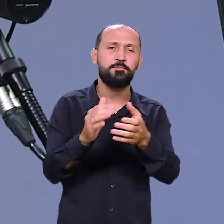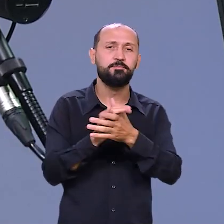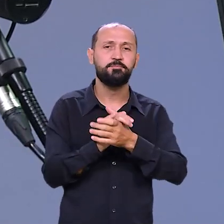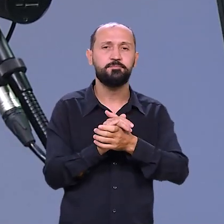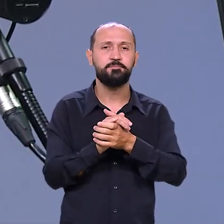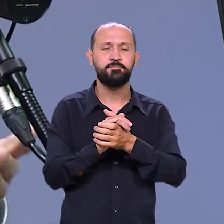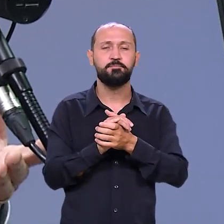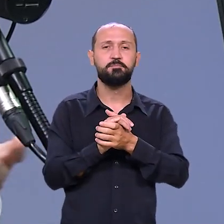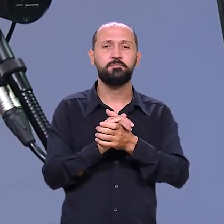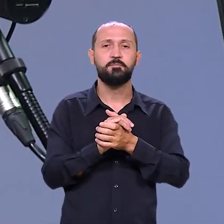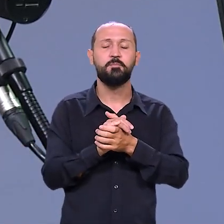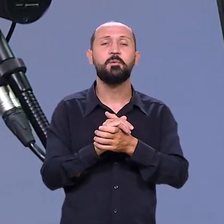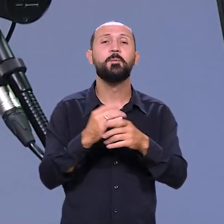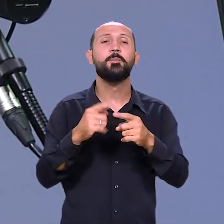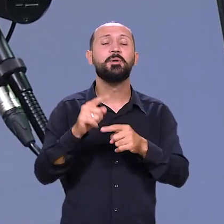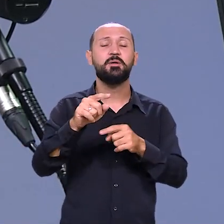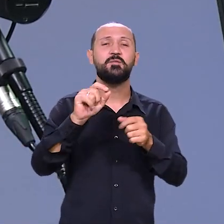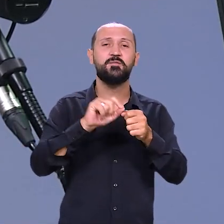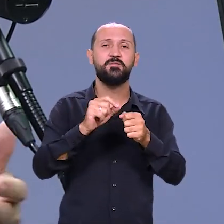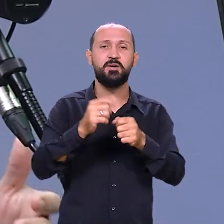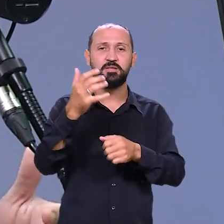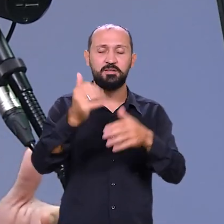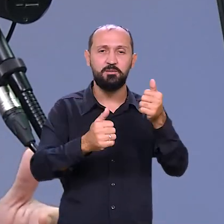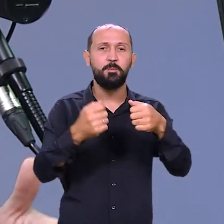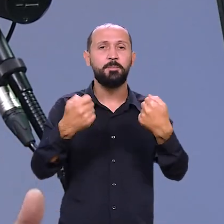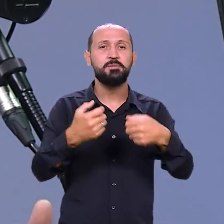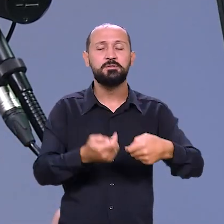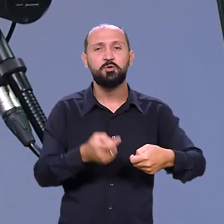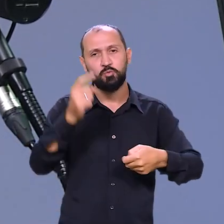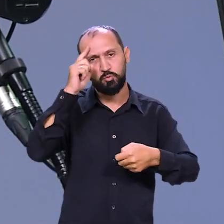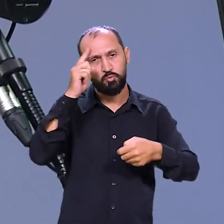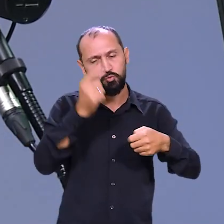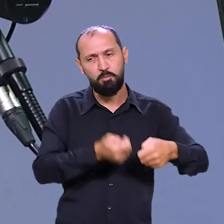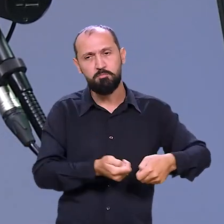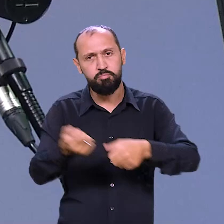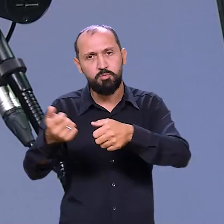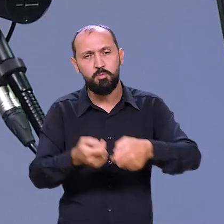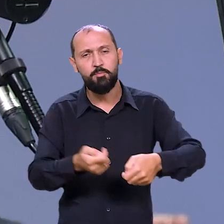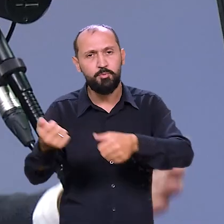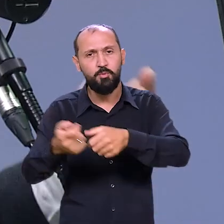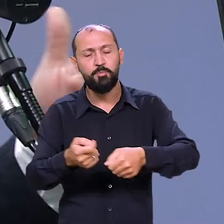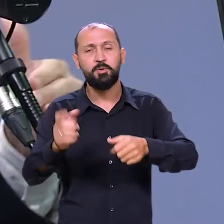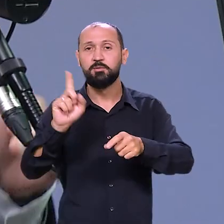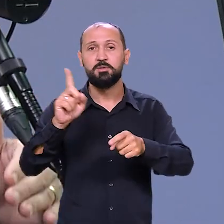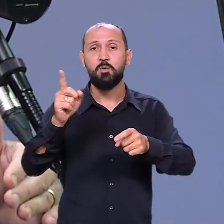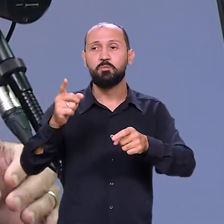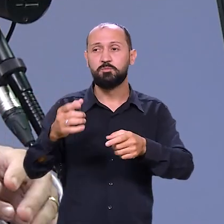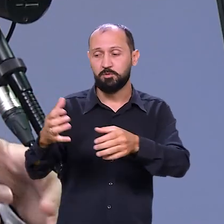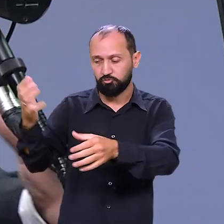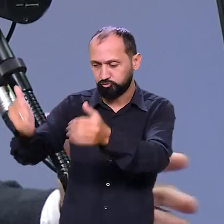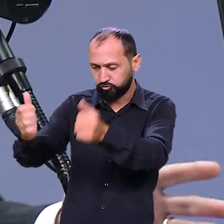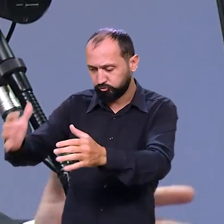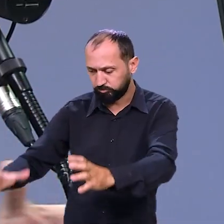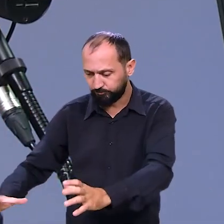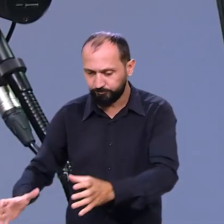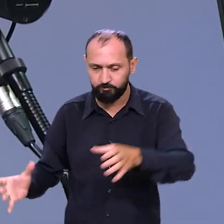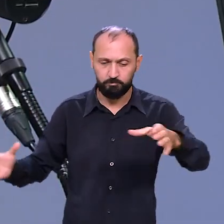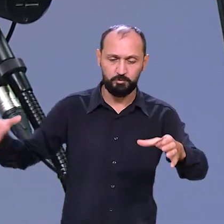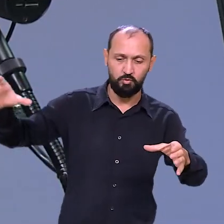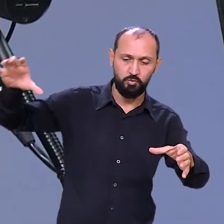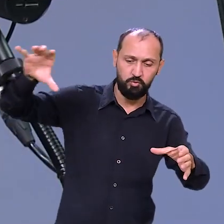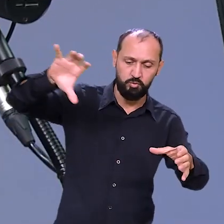que o produtor de leite não precisa entregar o leite todos os dias. Ele armazena em